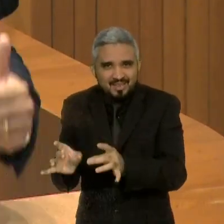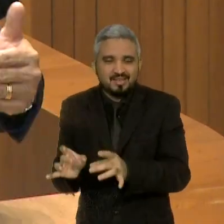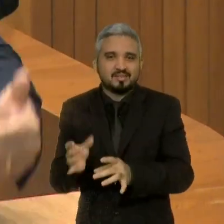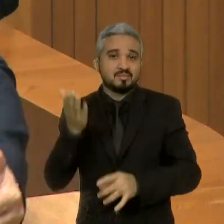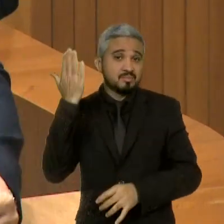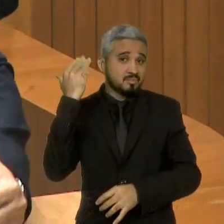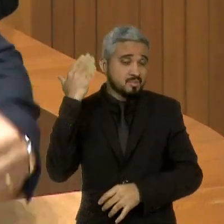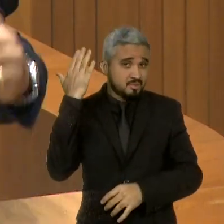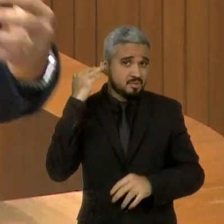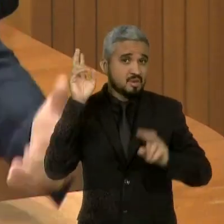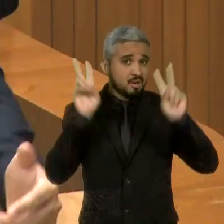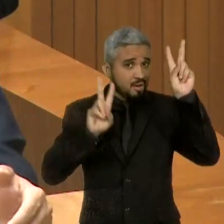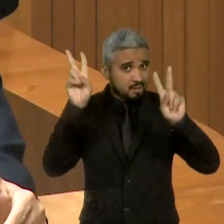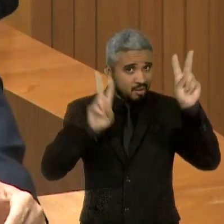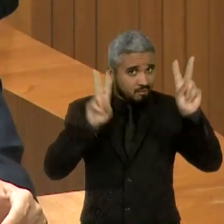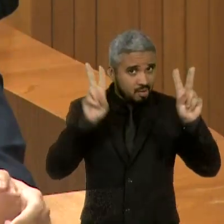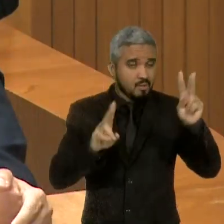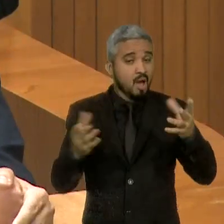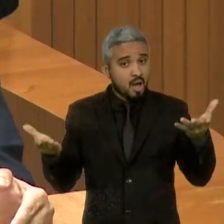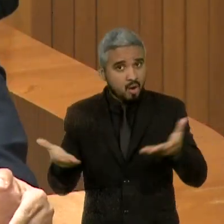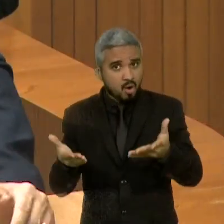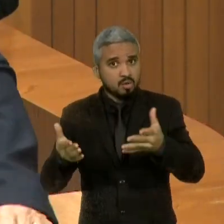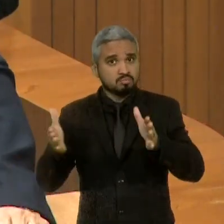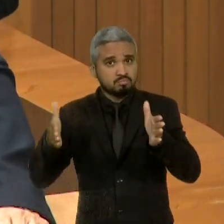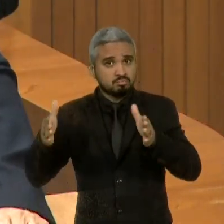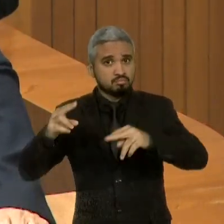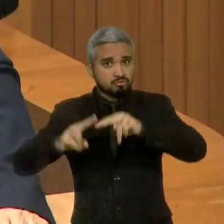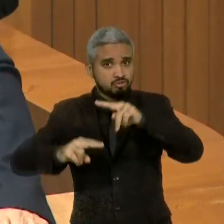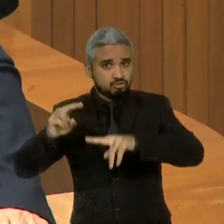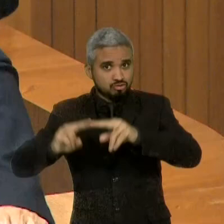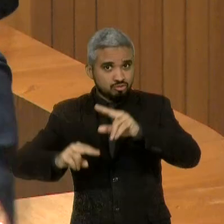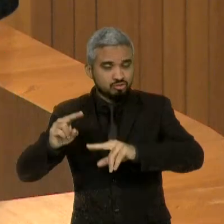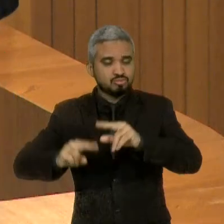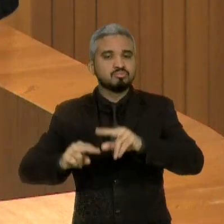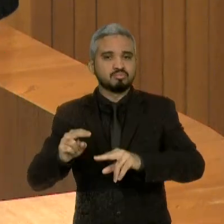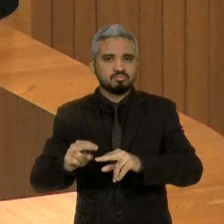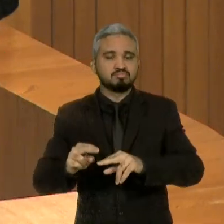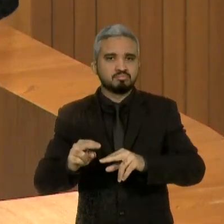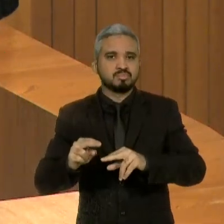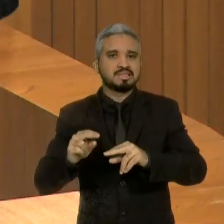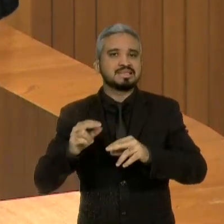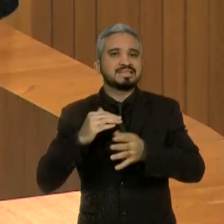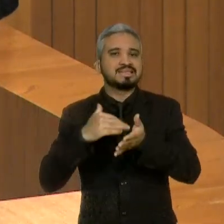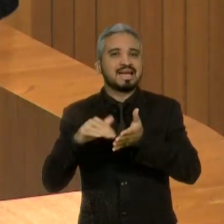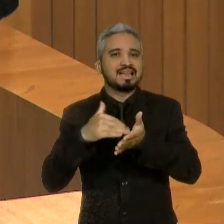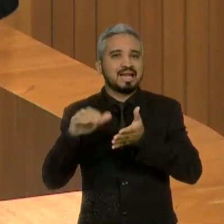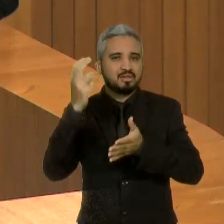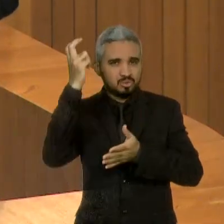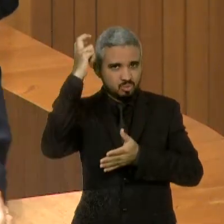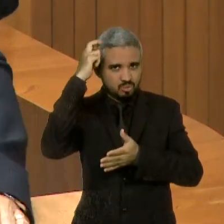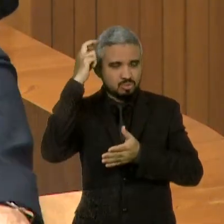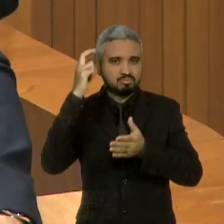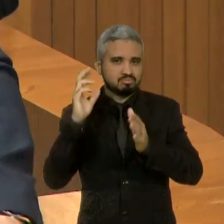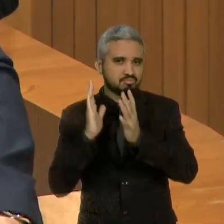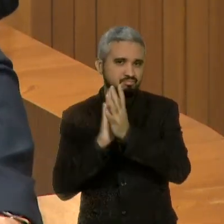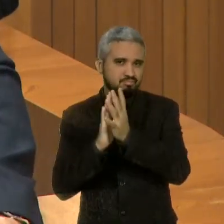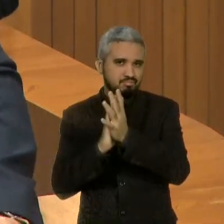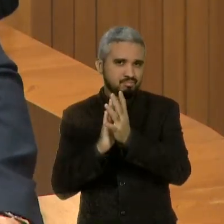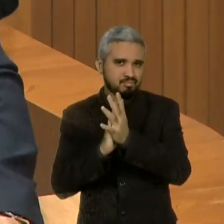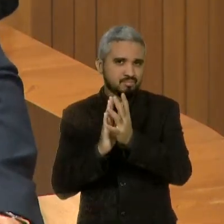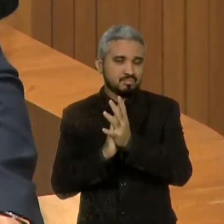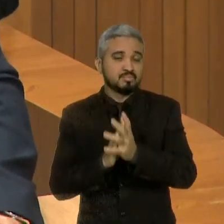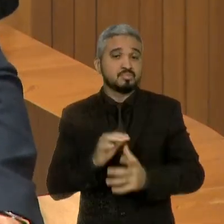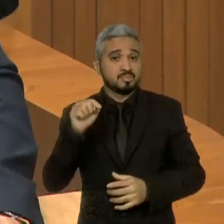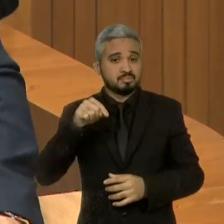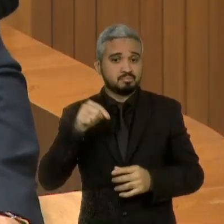show de gestão, de criatividade, para fazer com que esse nosso São João seja referência e seja o maior do mundo.